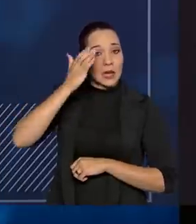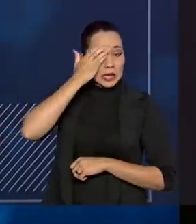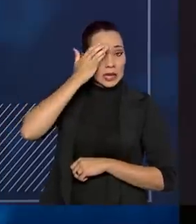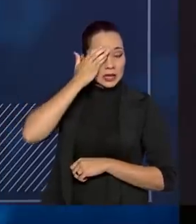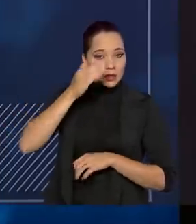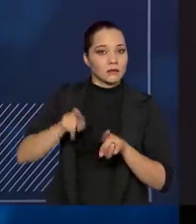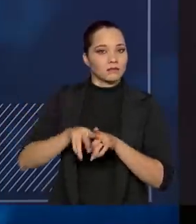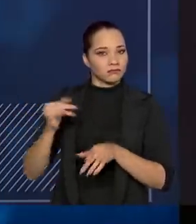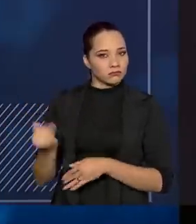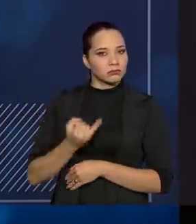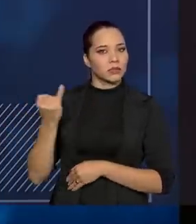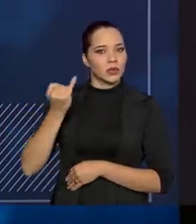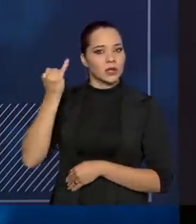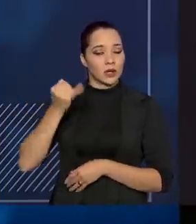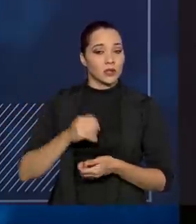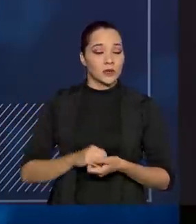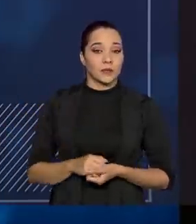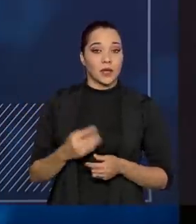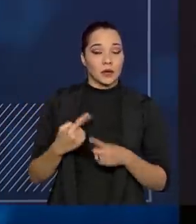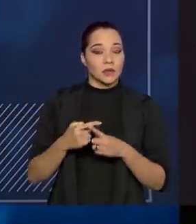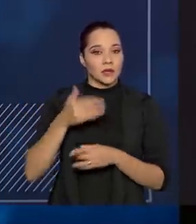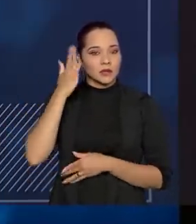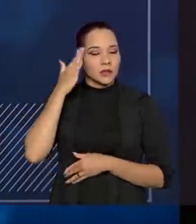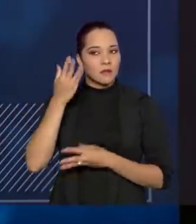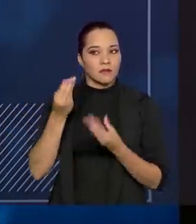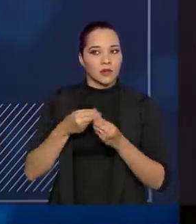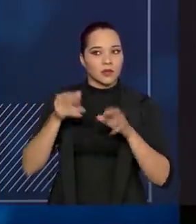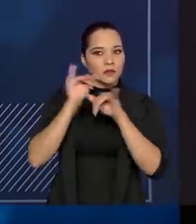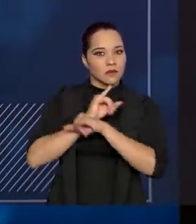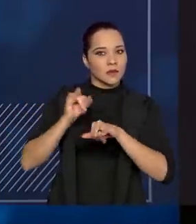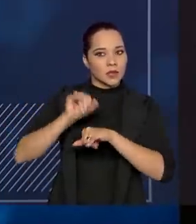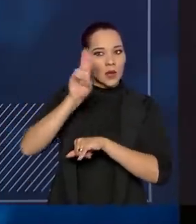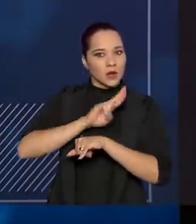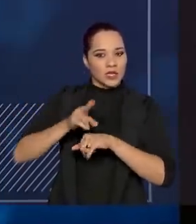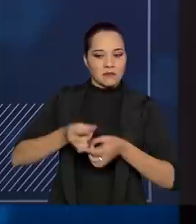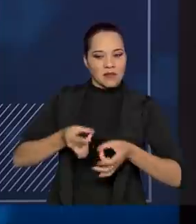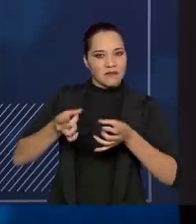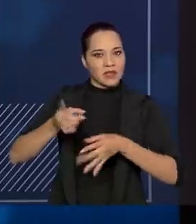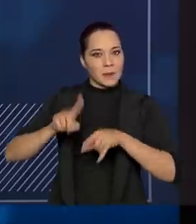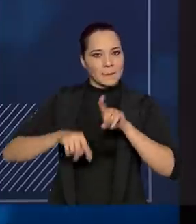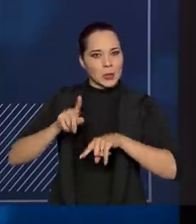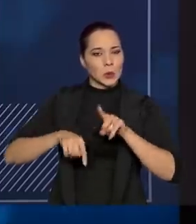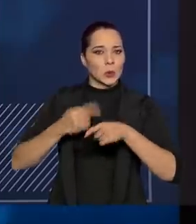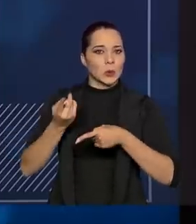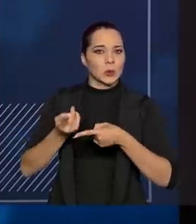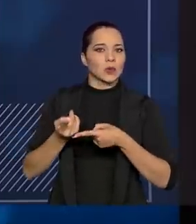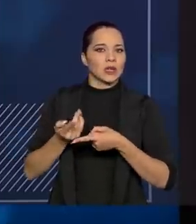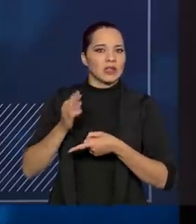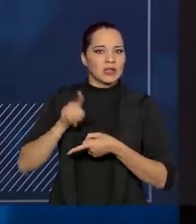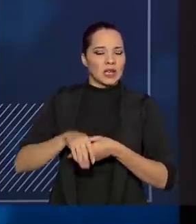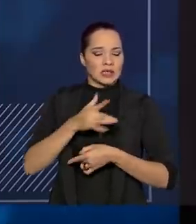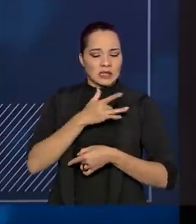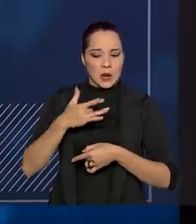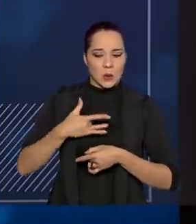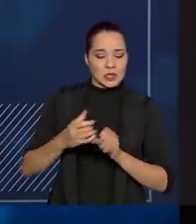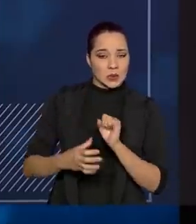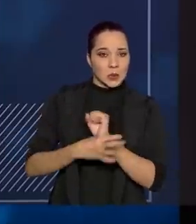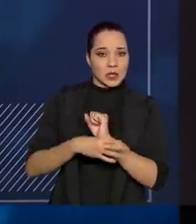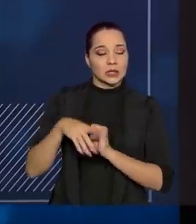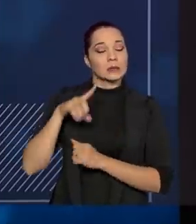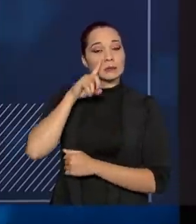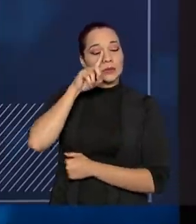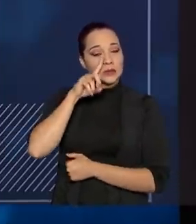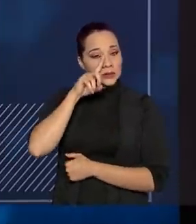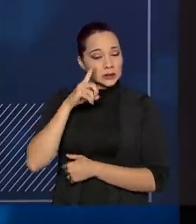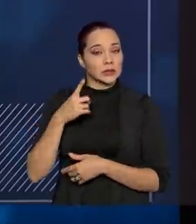nesse sentido, porque sabemos que muitos dados são utilizados também na comercialização de produtos que colocam a saúde e a segurança do consumidor em